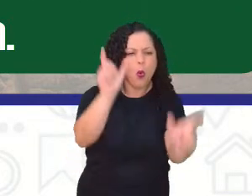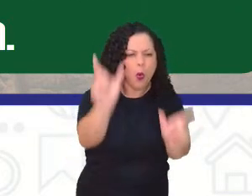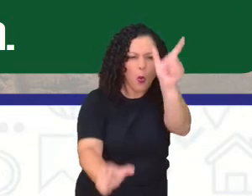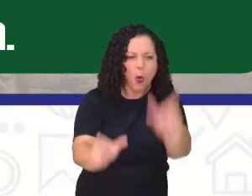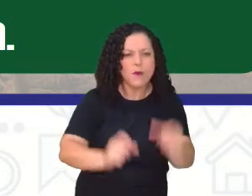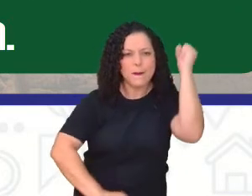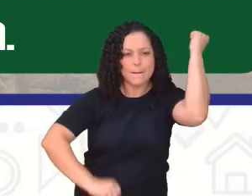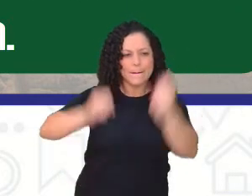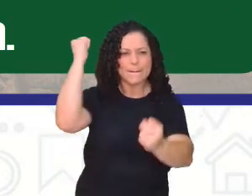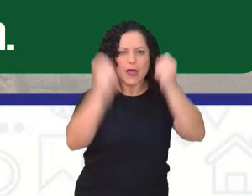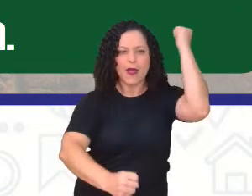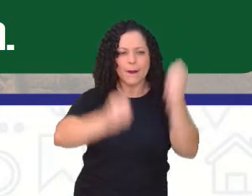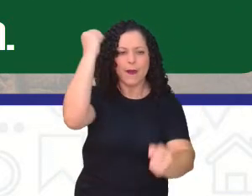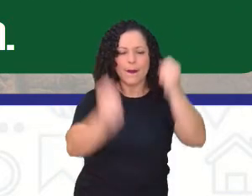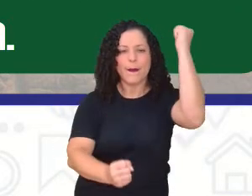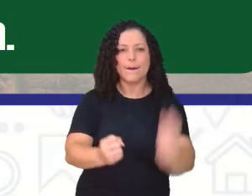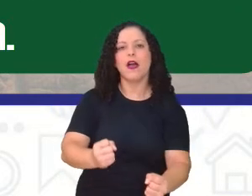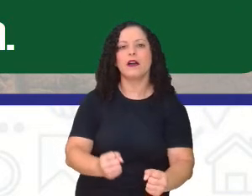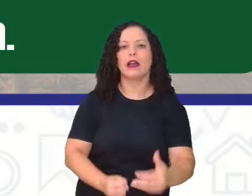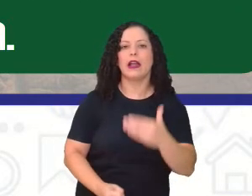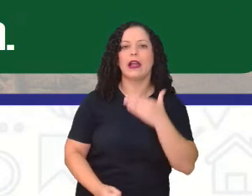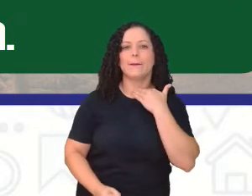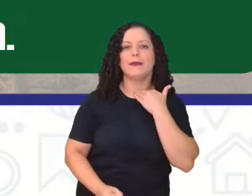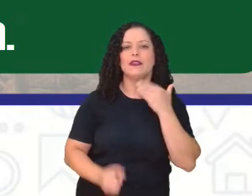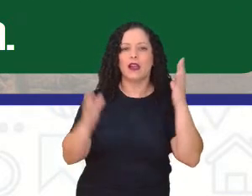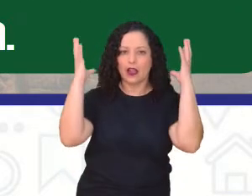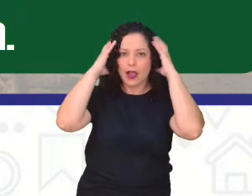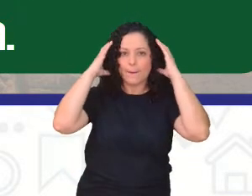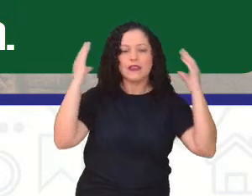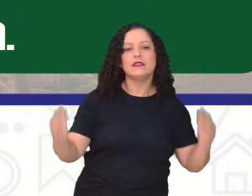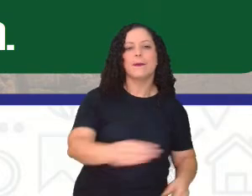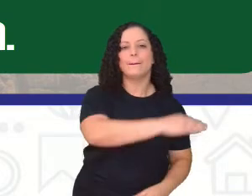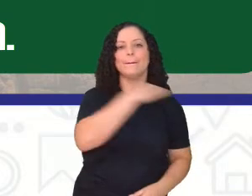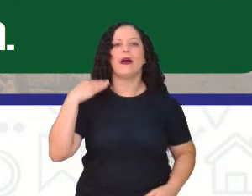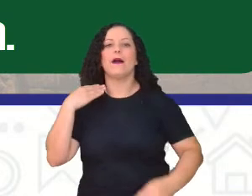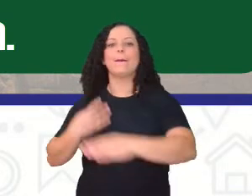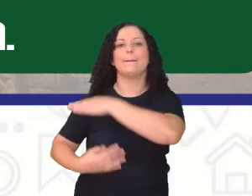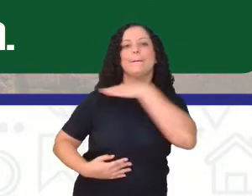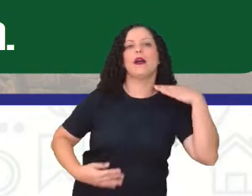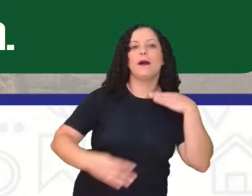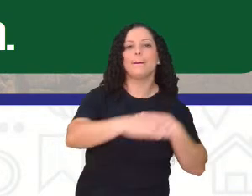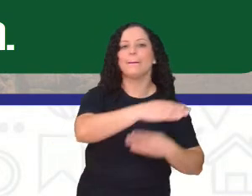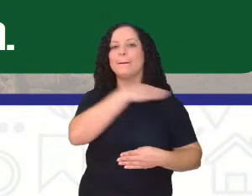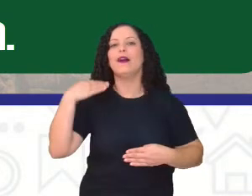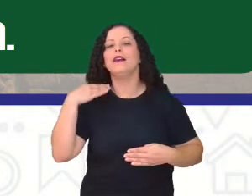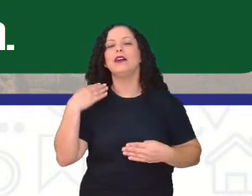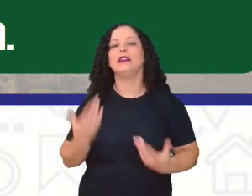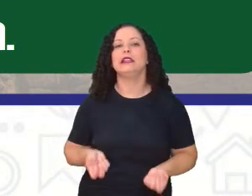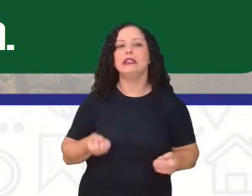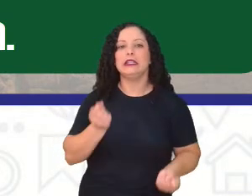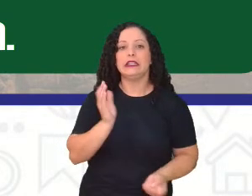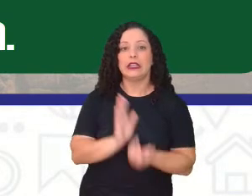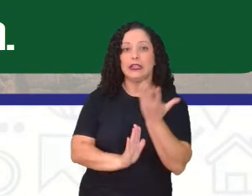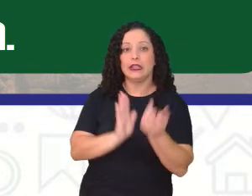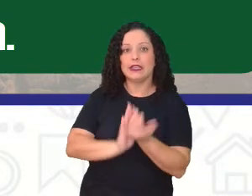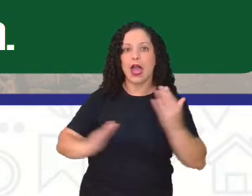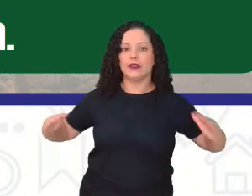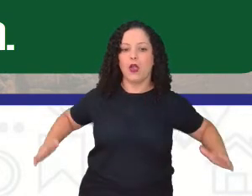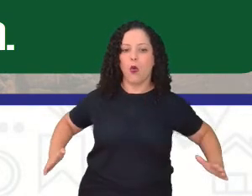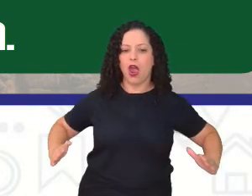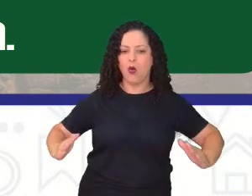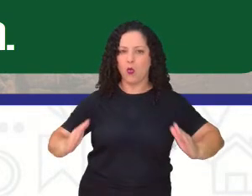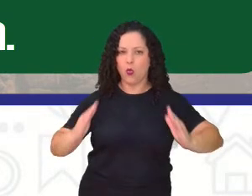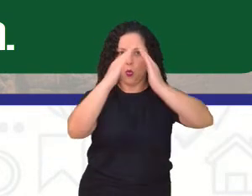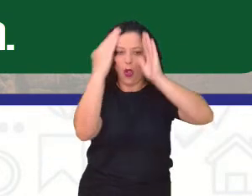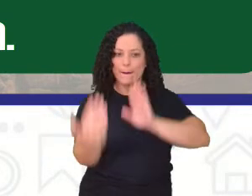mundo, mandavam arrancar as cabeças, vê que crueldade, e construir pirâmides com as cabeças daqueles homens mortos nas entradas